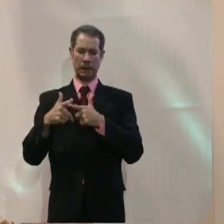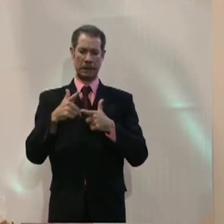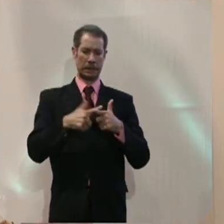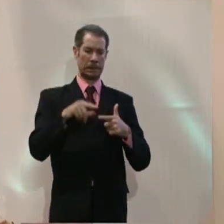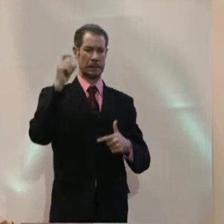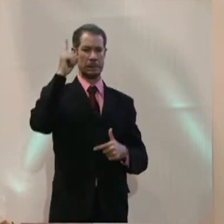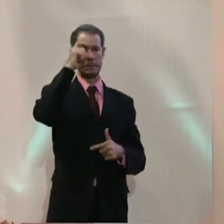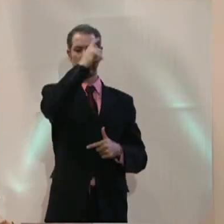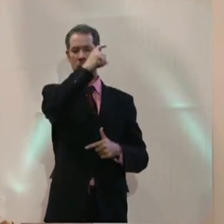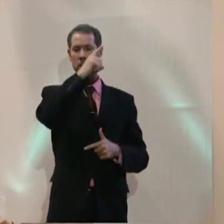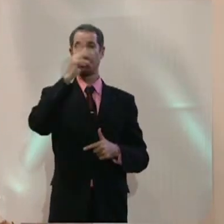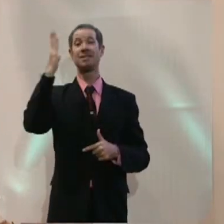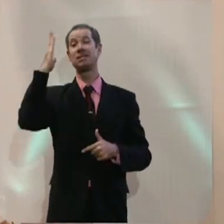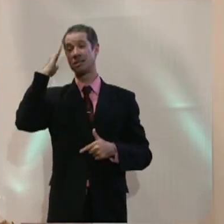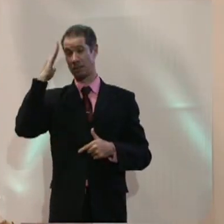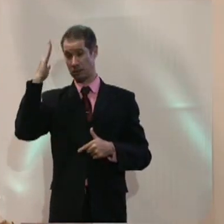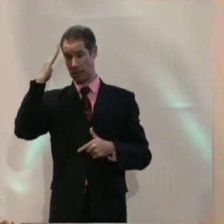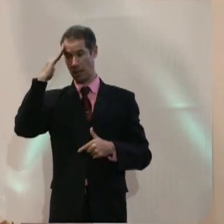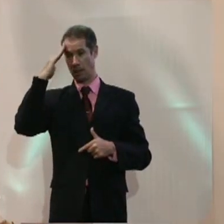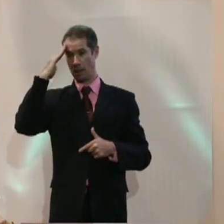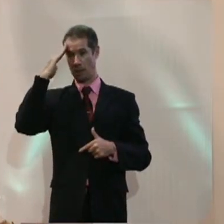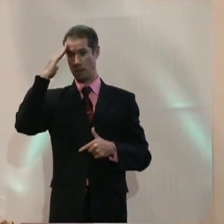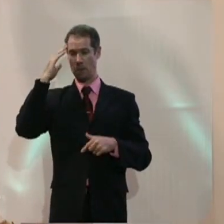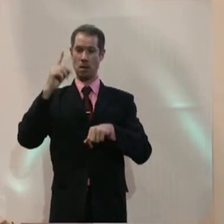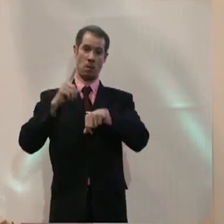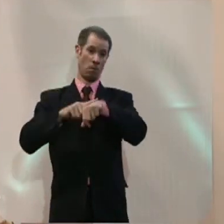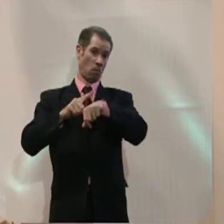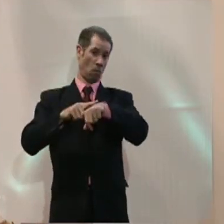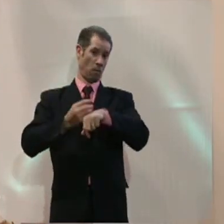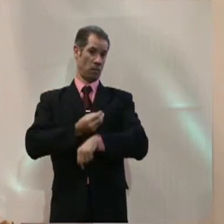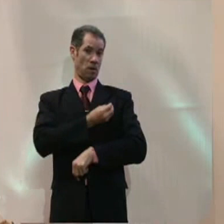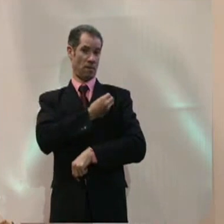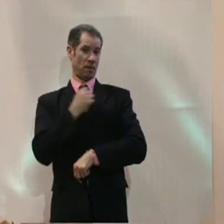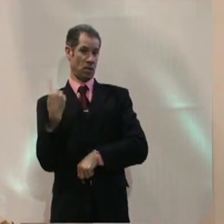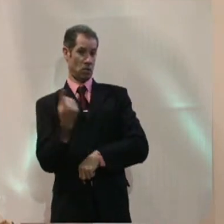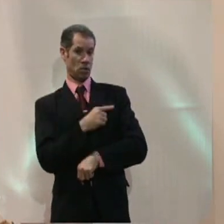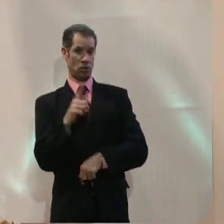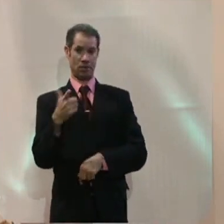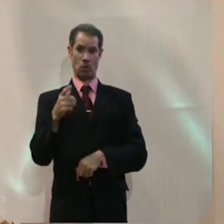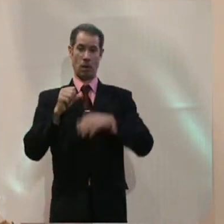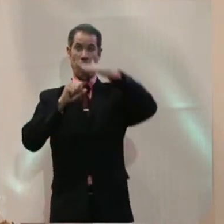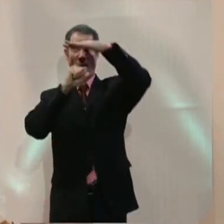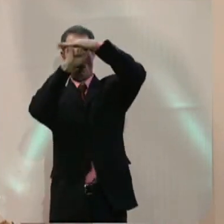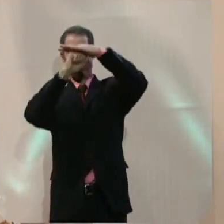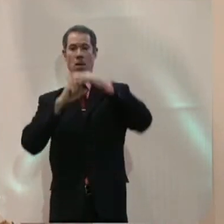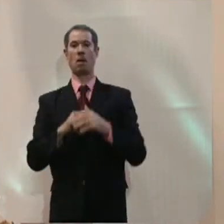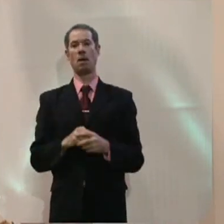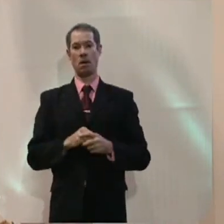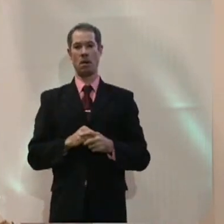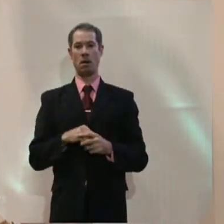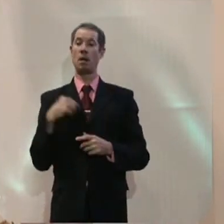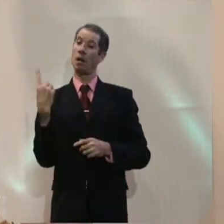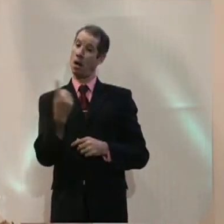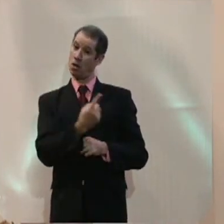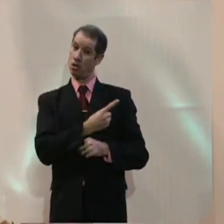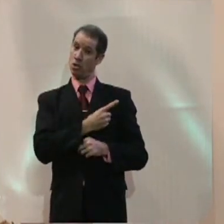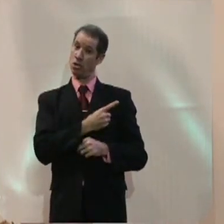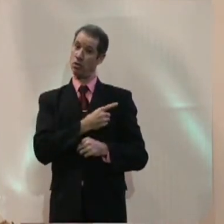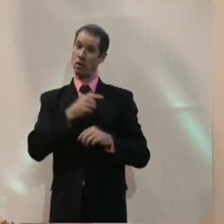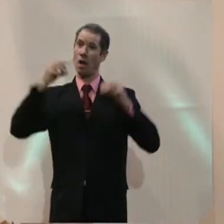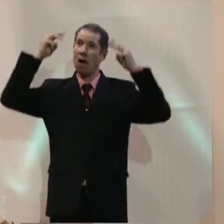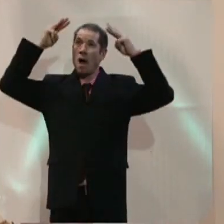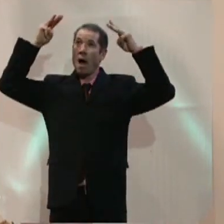difíceis, a gente sabe que há momentos na vida em que a gente não tem abundância, que a gente só vai ter